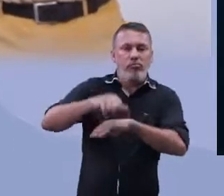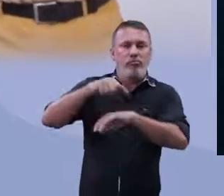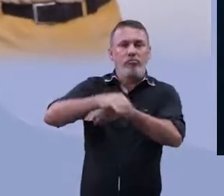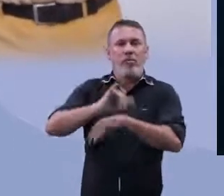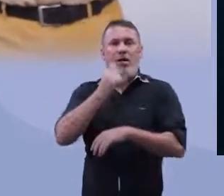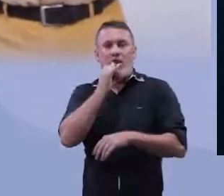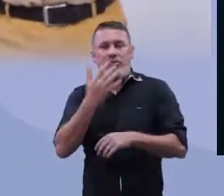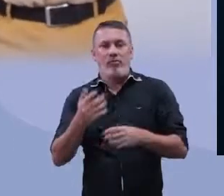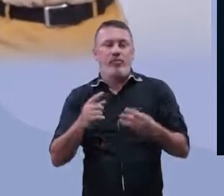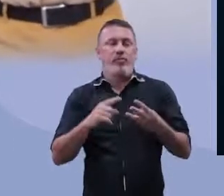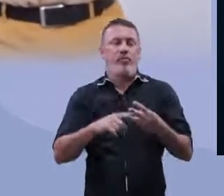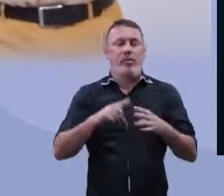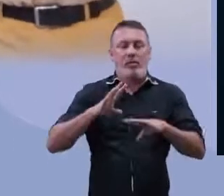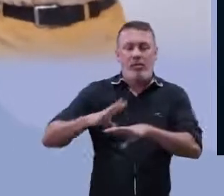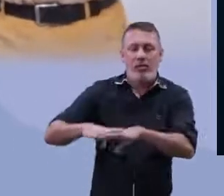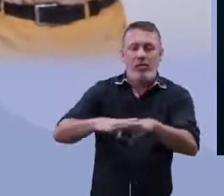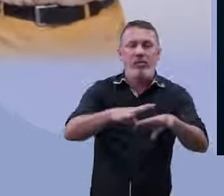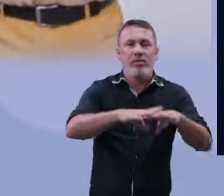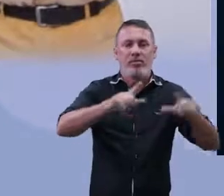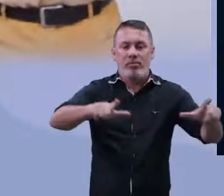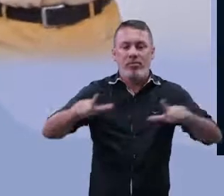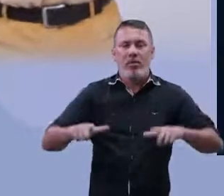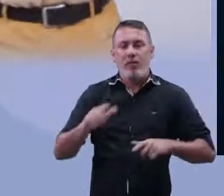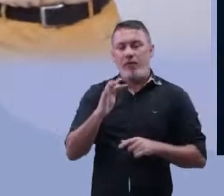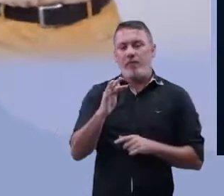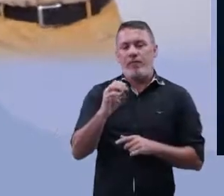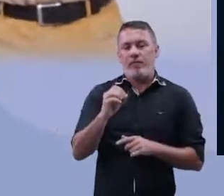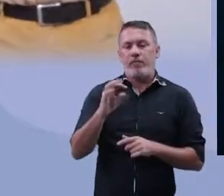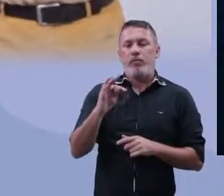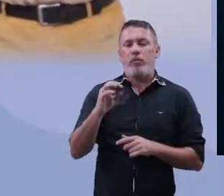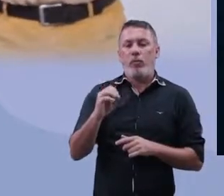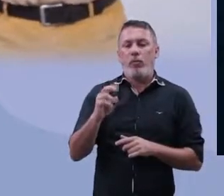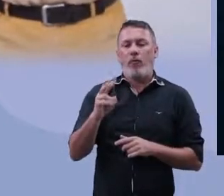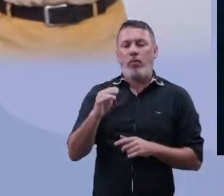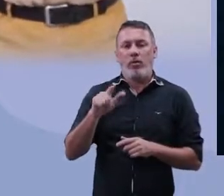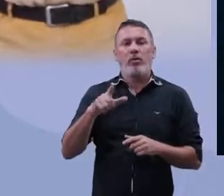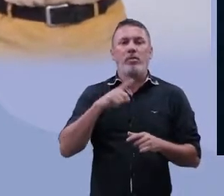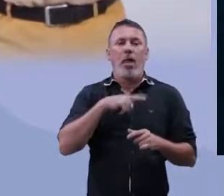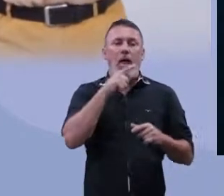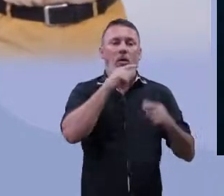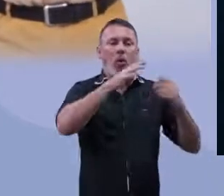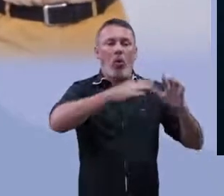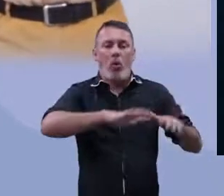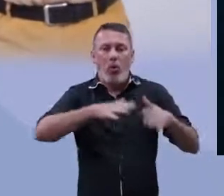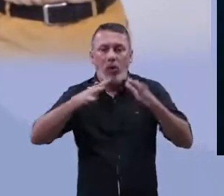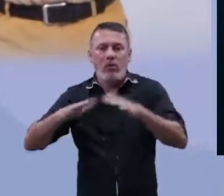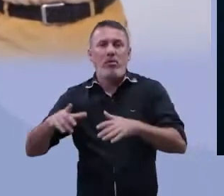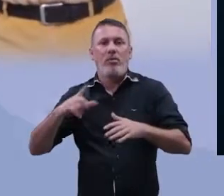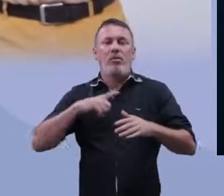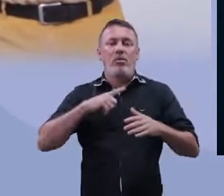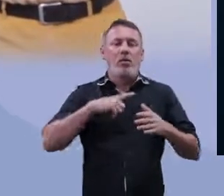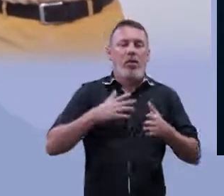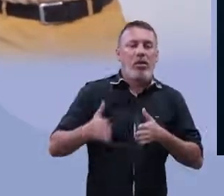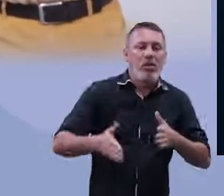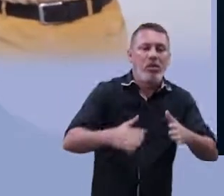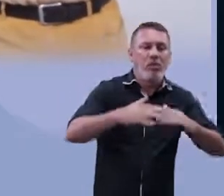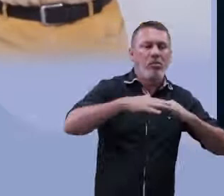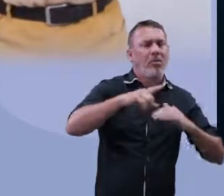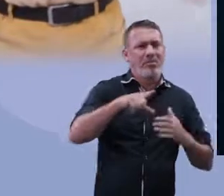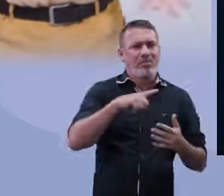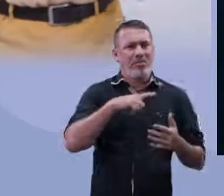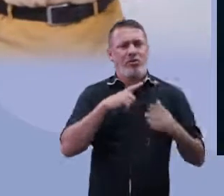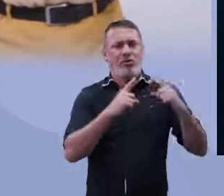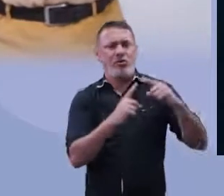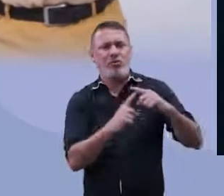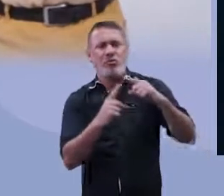hidroeletricidade, energia fotovoltaica, energia por marés, energia por ondas. Né? Então, o Brasil ele tem uma